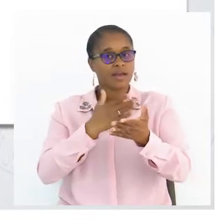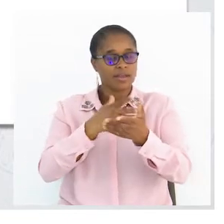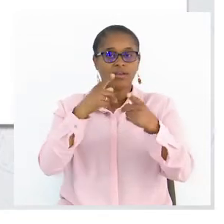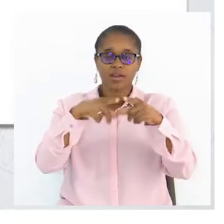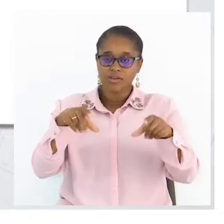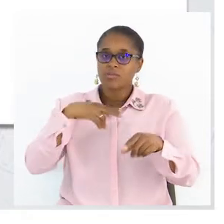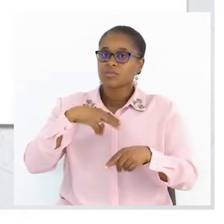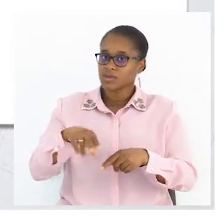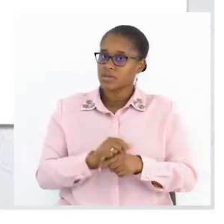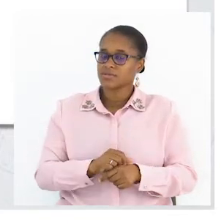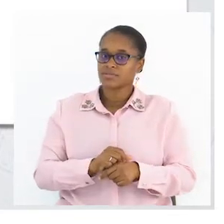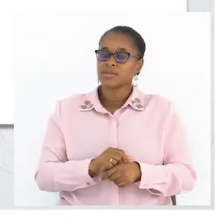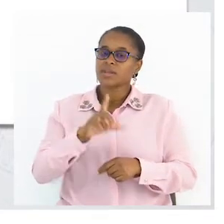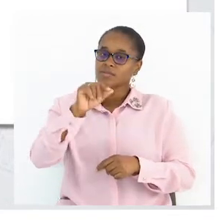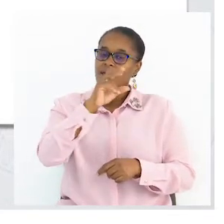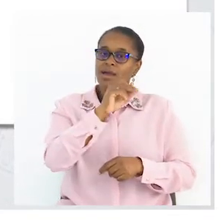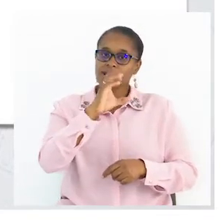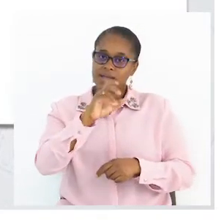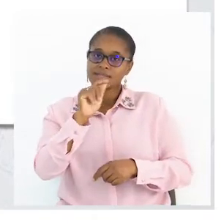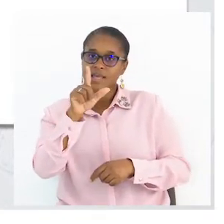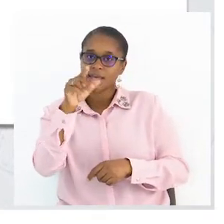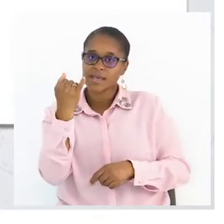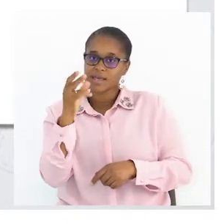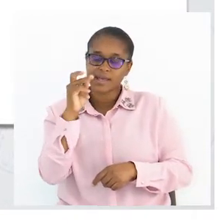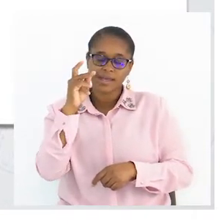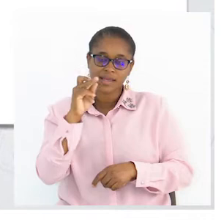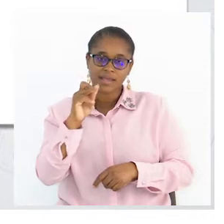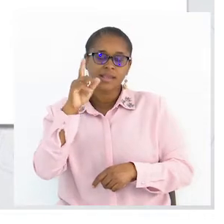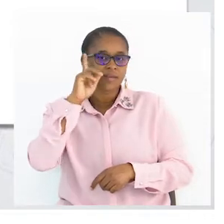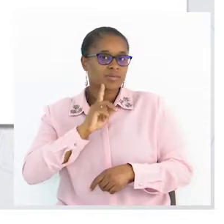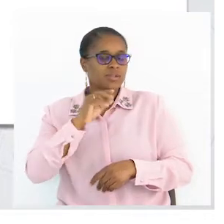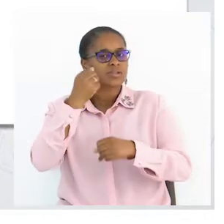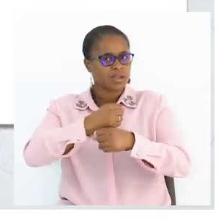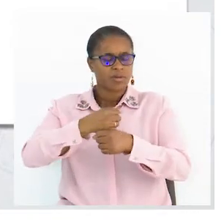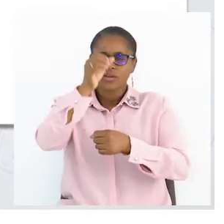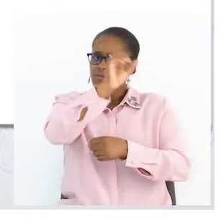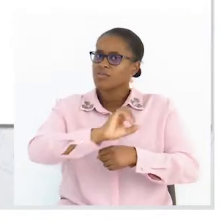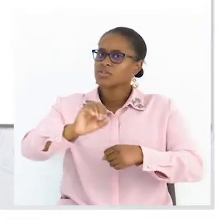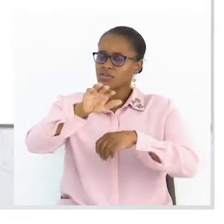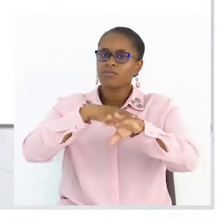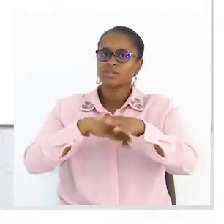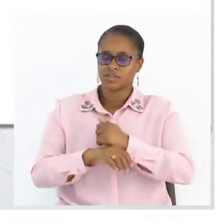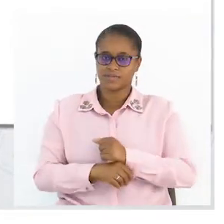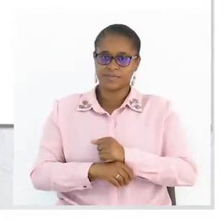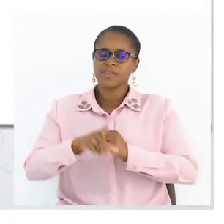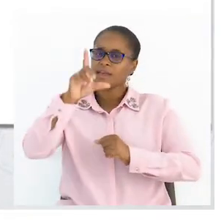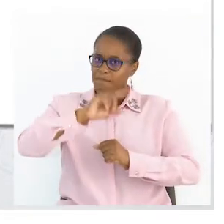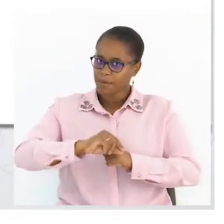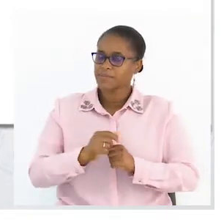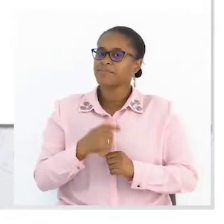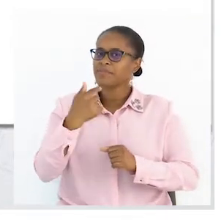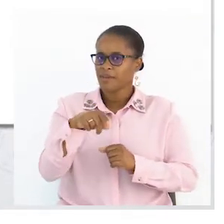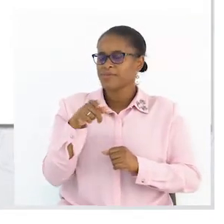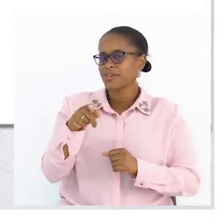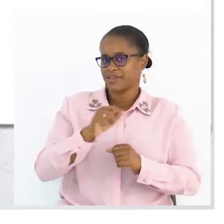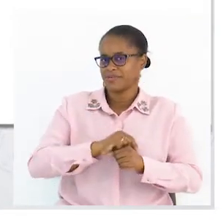portuguesa, a Célia. São exercícios que vocês vão fazer. Também temos